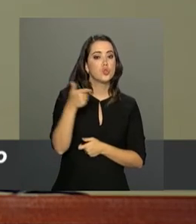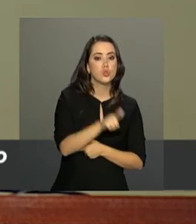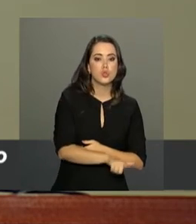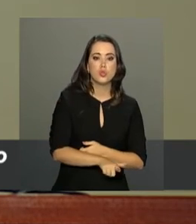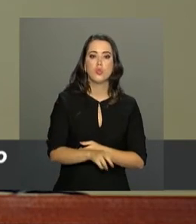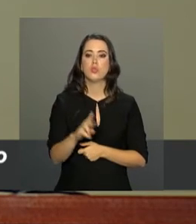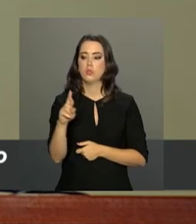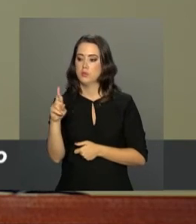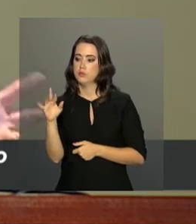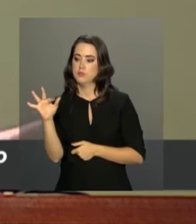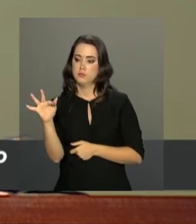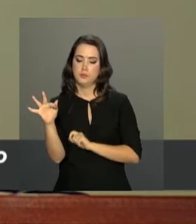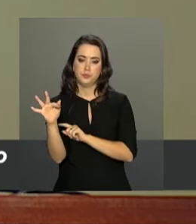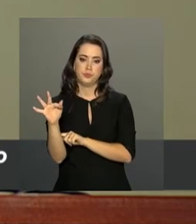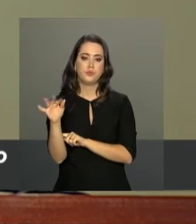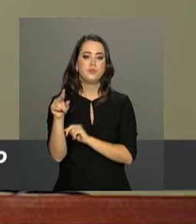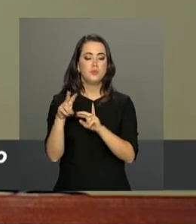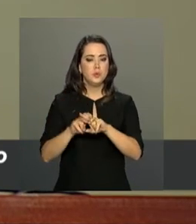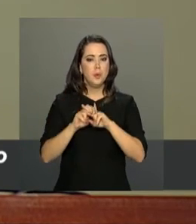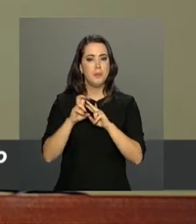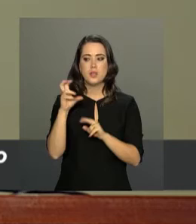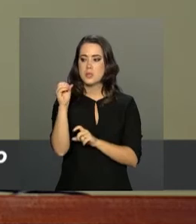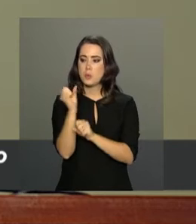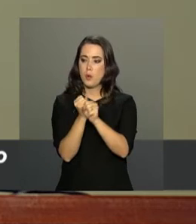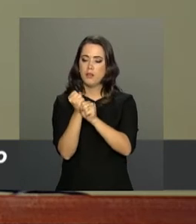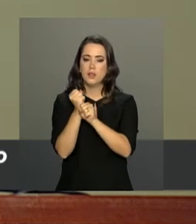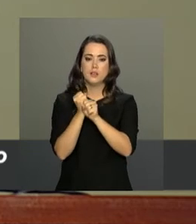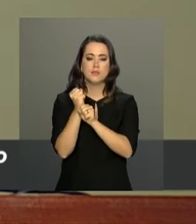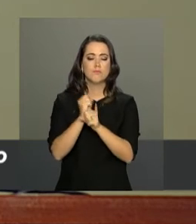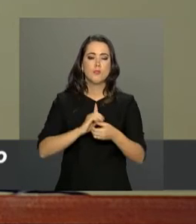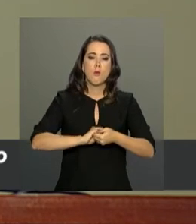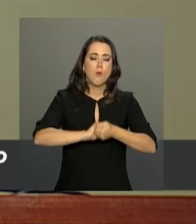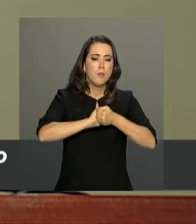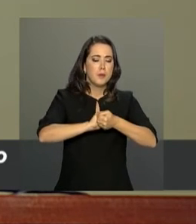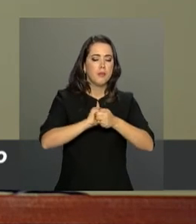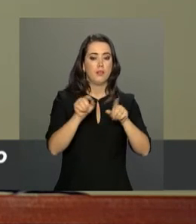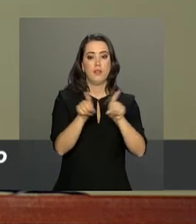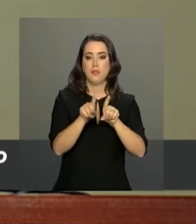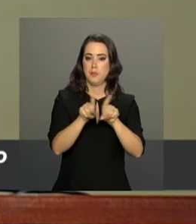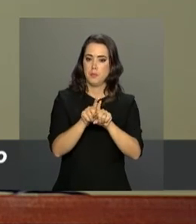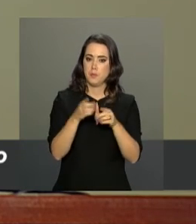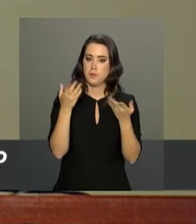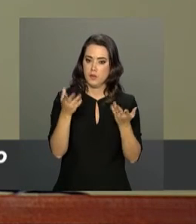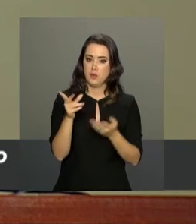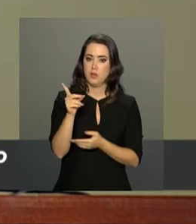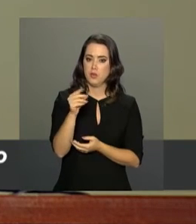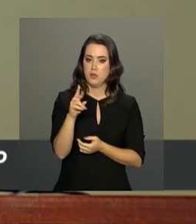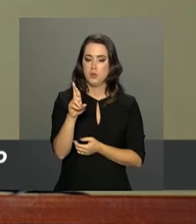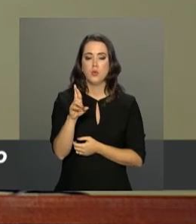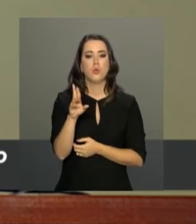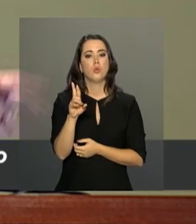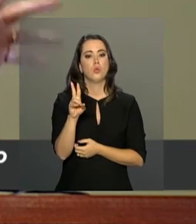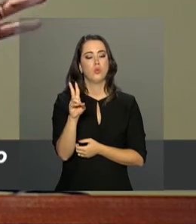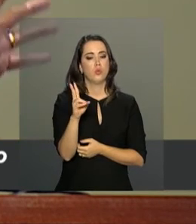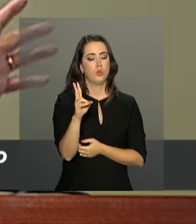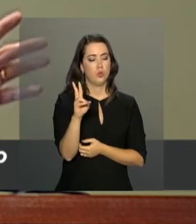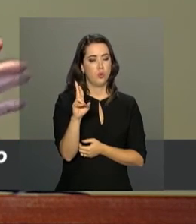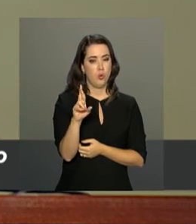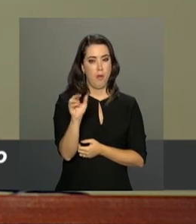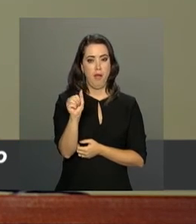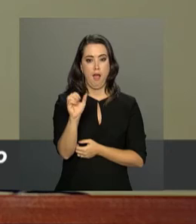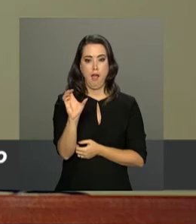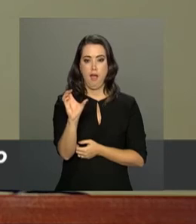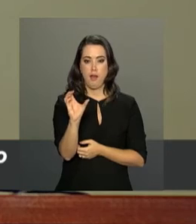vez a receita federal pelos seus 50 anos complementar naturalmente o doutor haxixe e sequencialmente